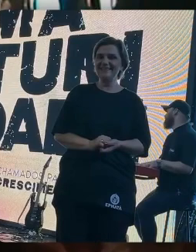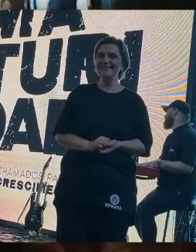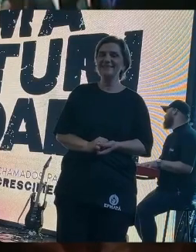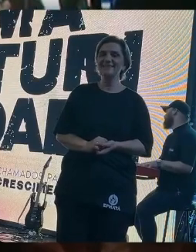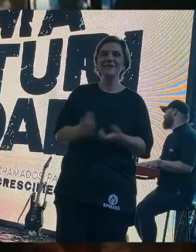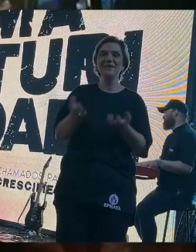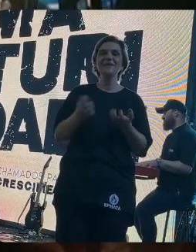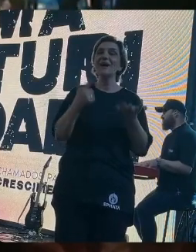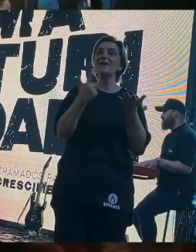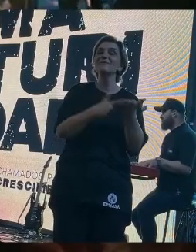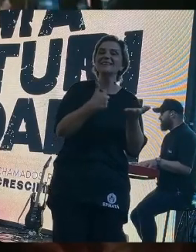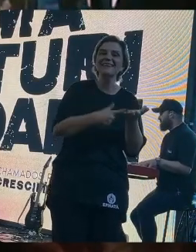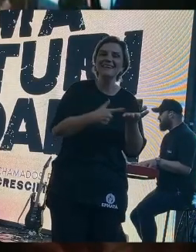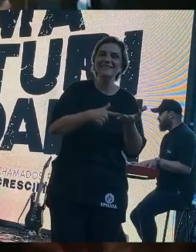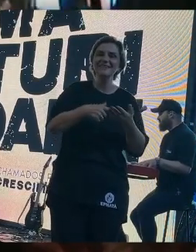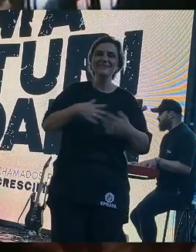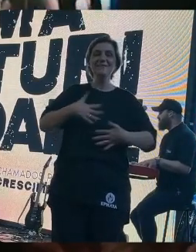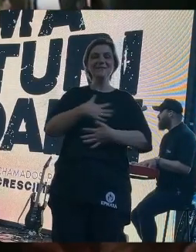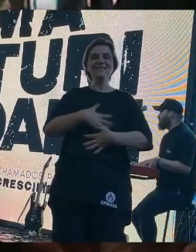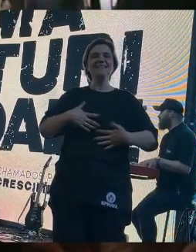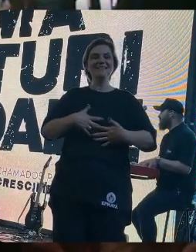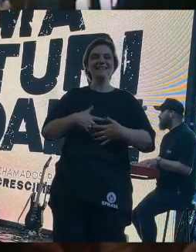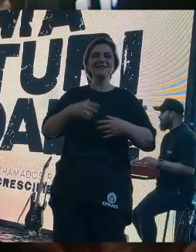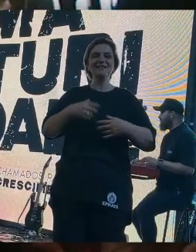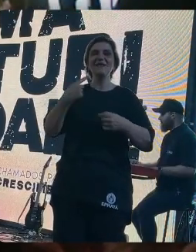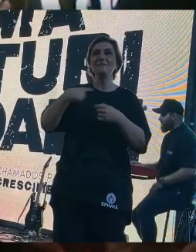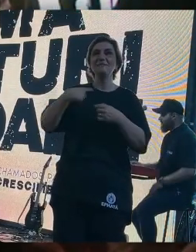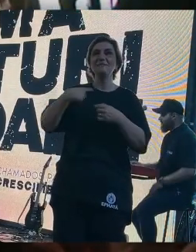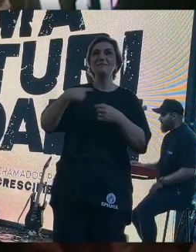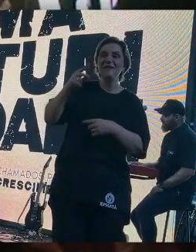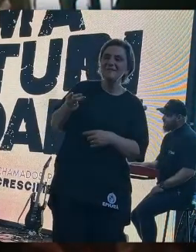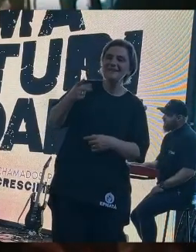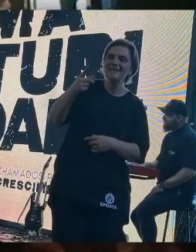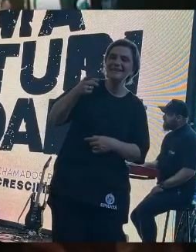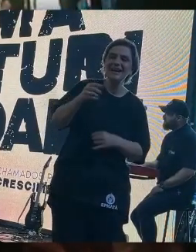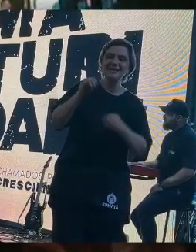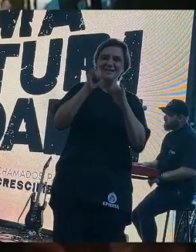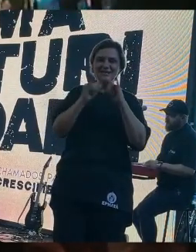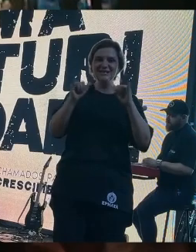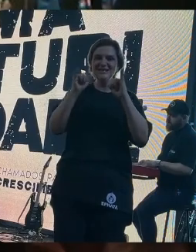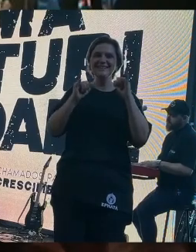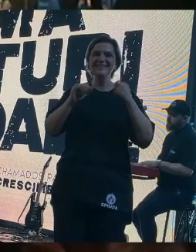eu quero um livro que vai me saciar e vai me levar para a eternidade. Fala para ele.